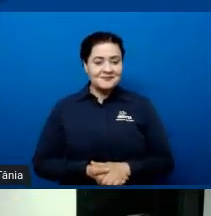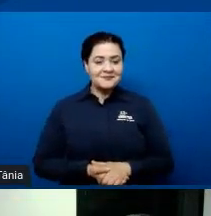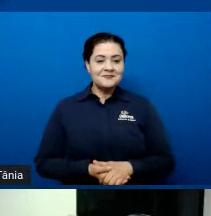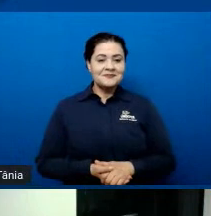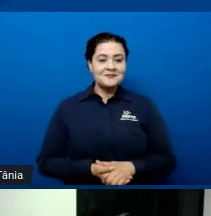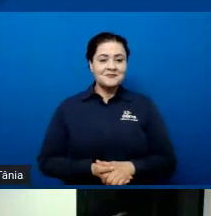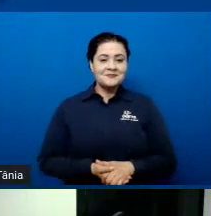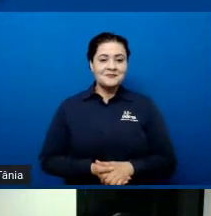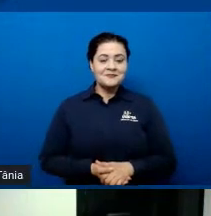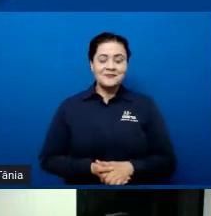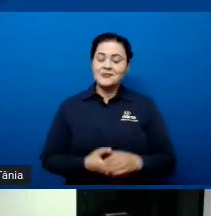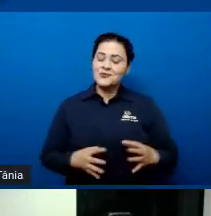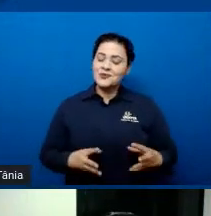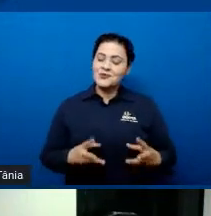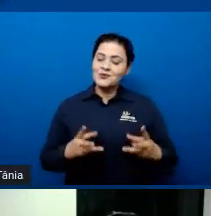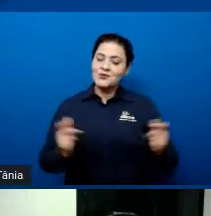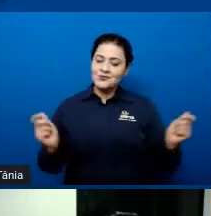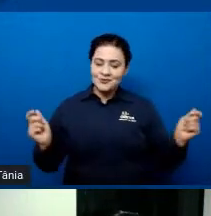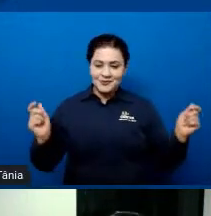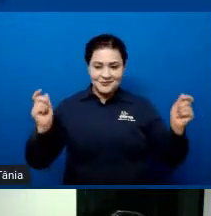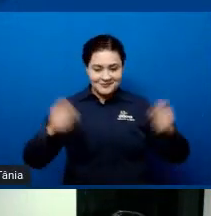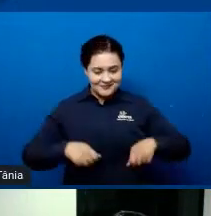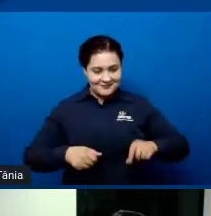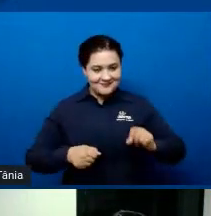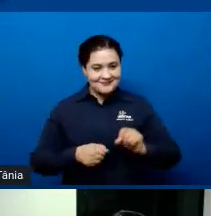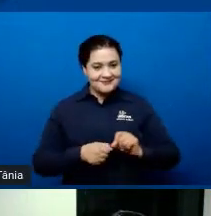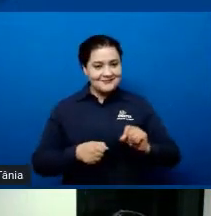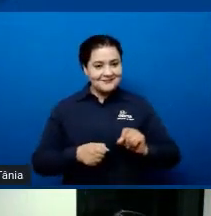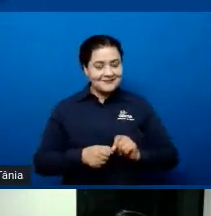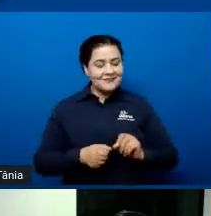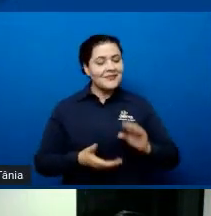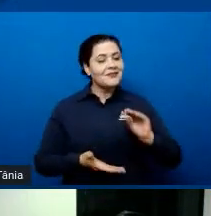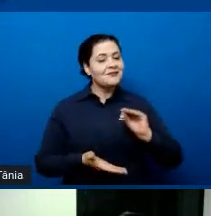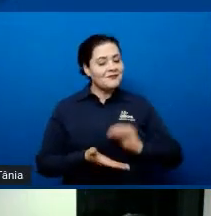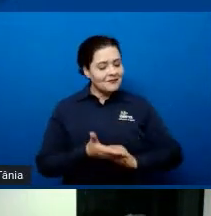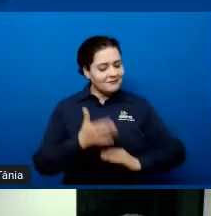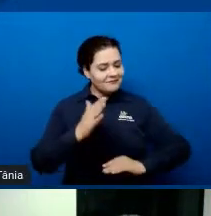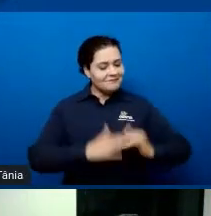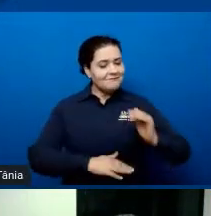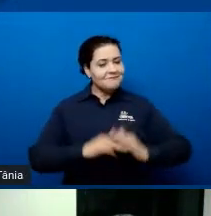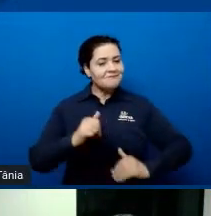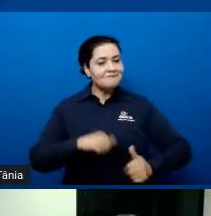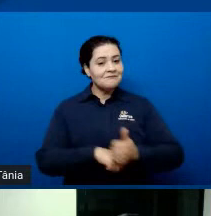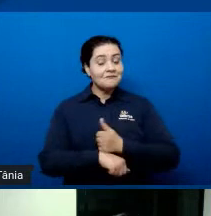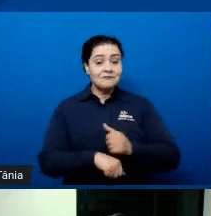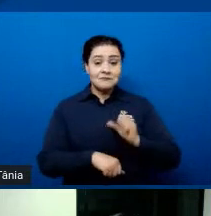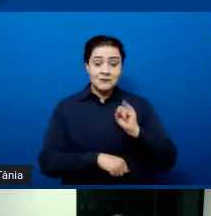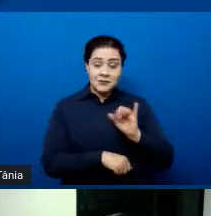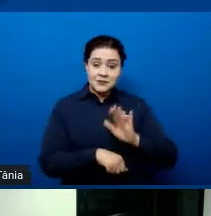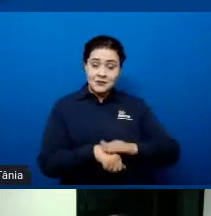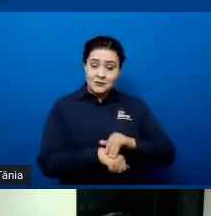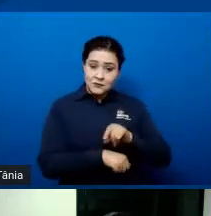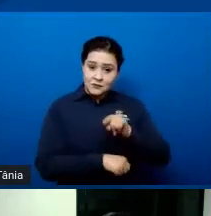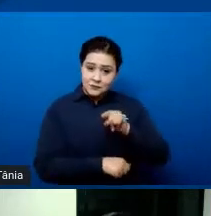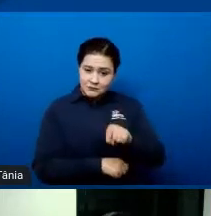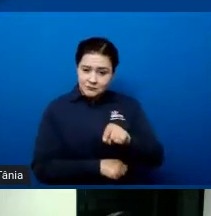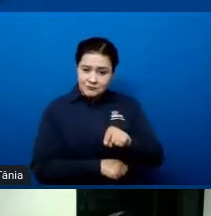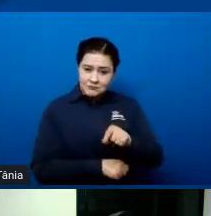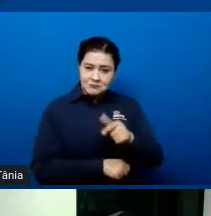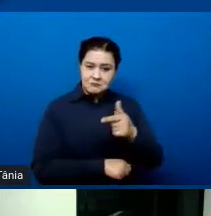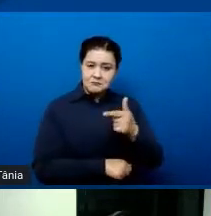que tudo é possível, e a gente está carente de profissionais. Então, se vocês acham que vocês não